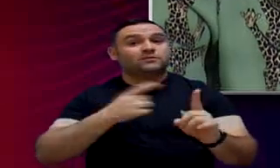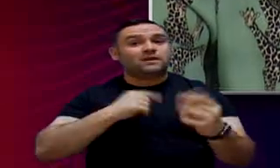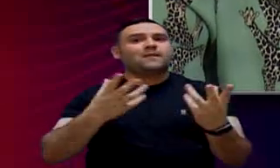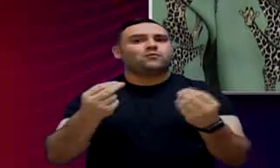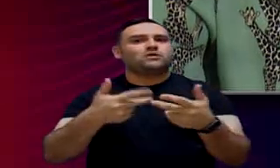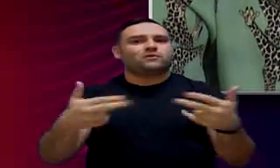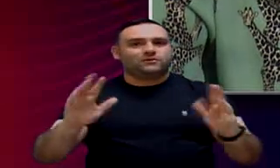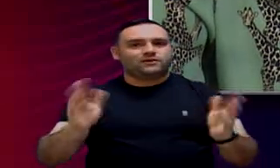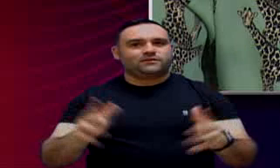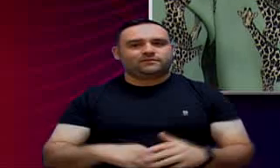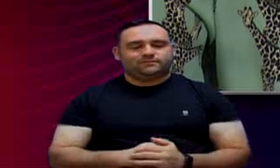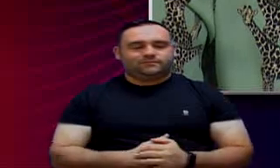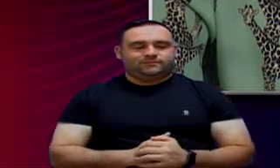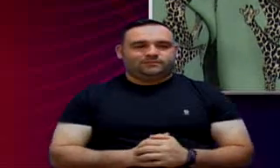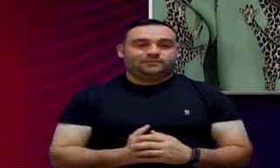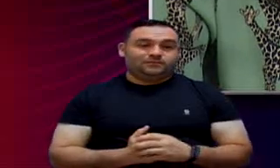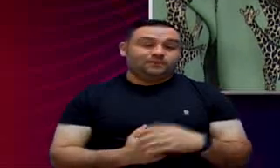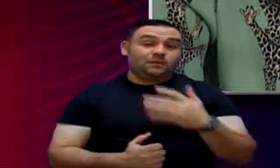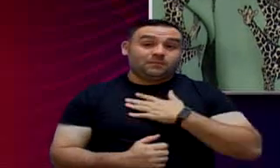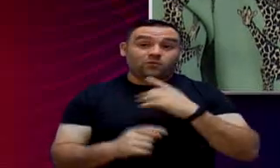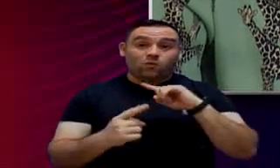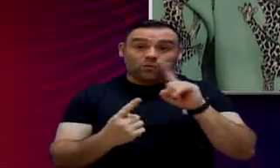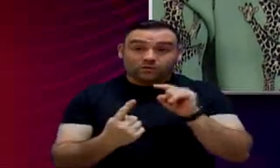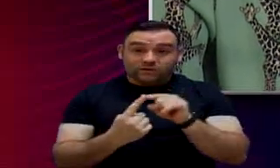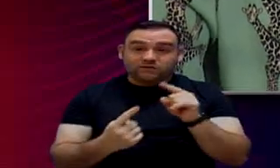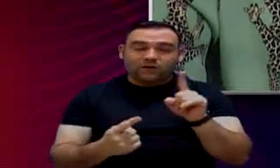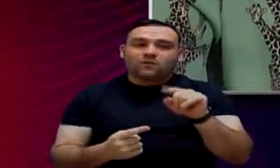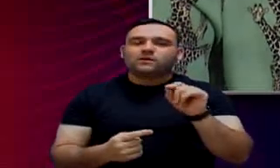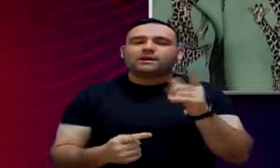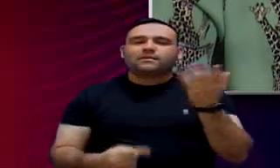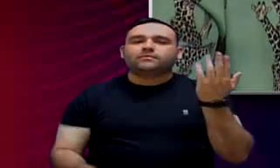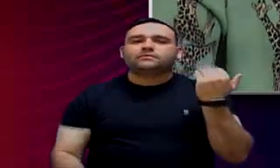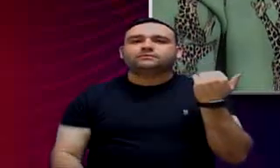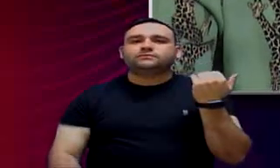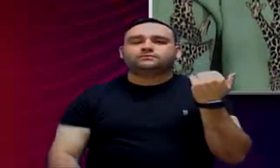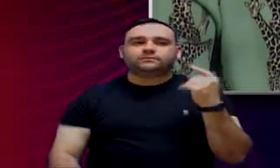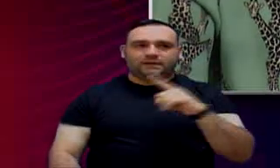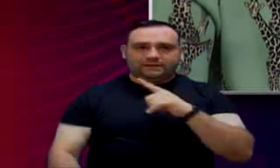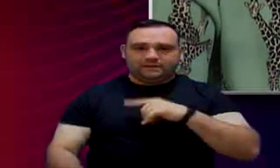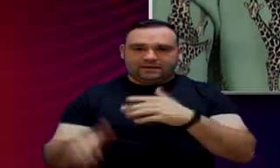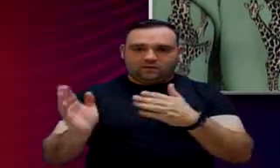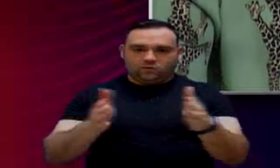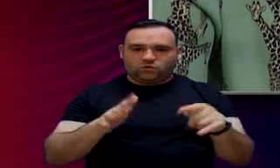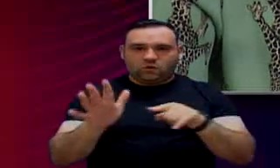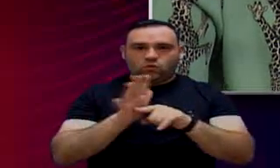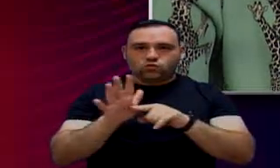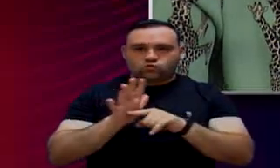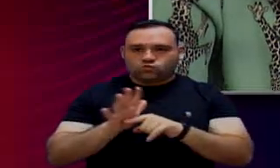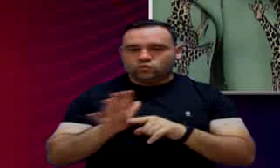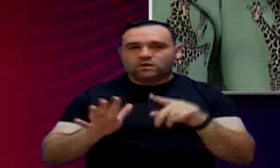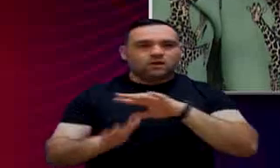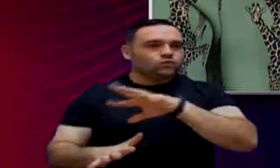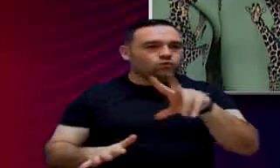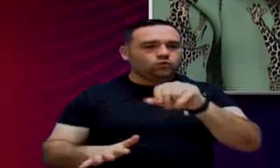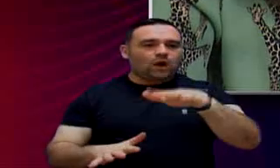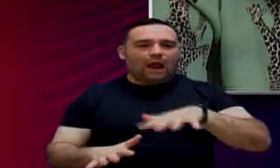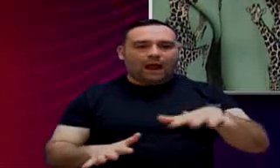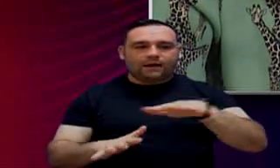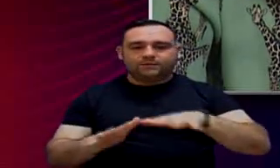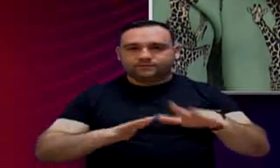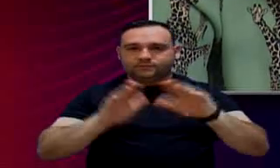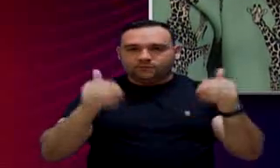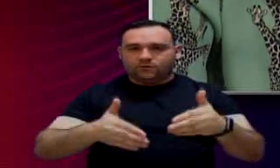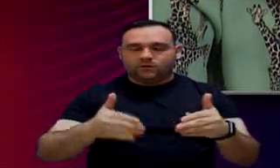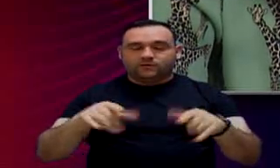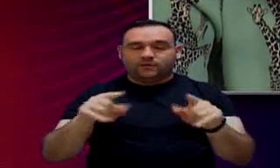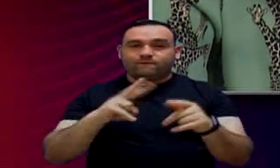coisa por aí então a minha intenção que era desde o começo do cronograma de consultas em que todos os setores interessados